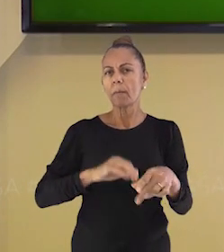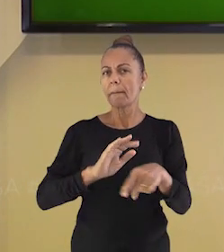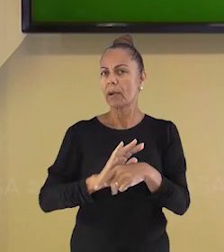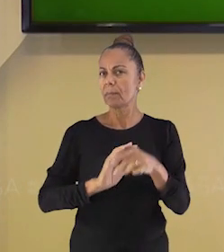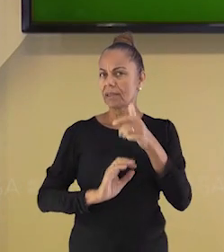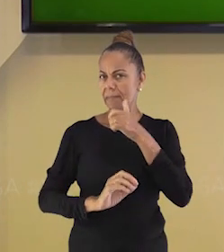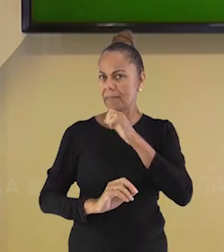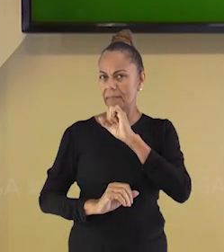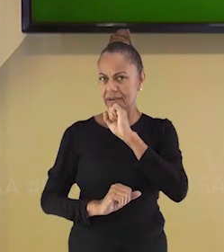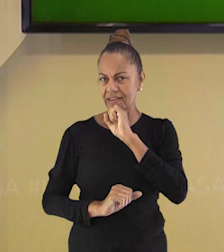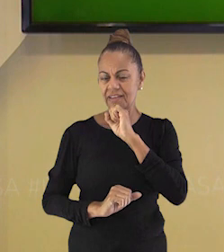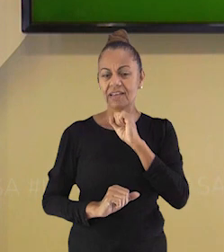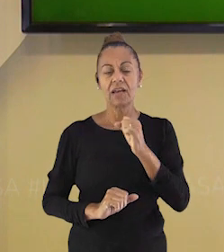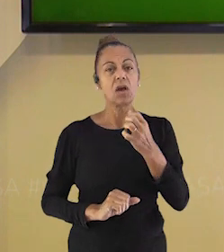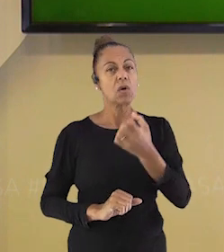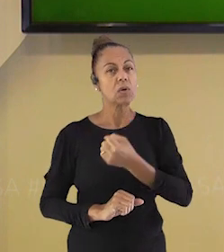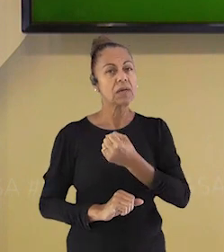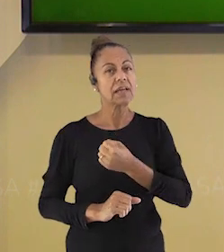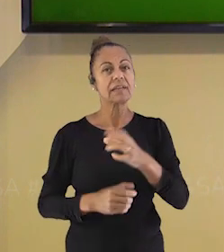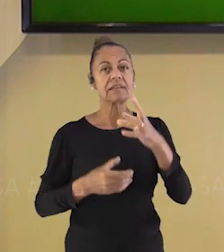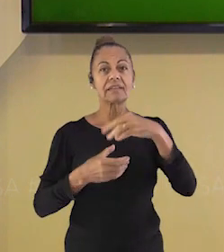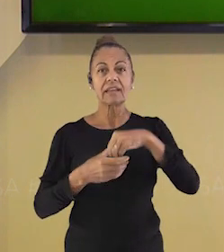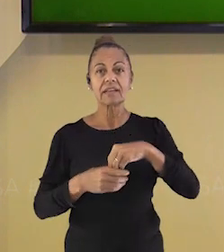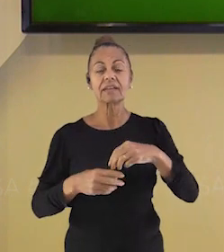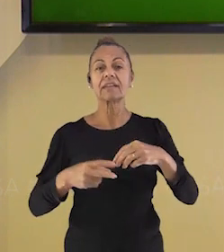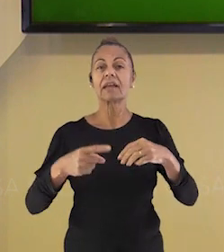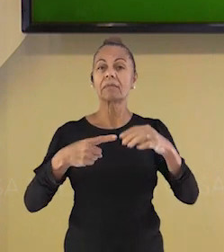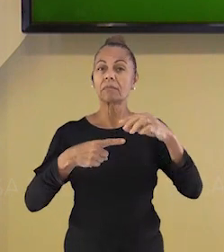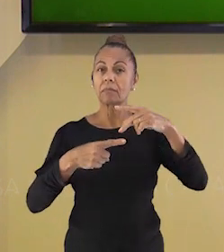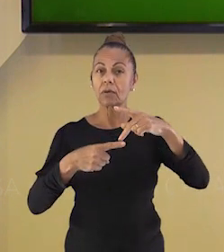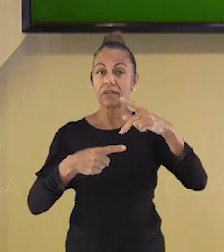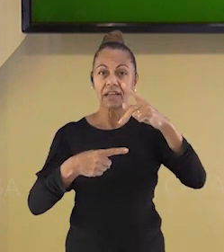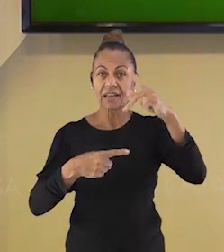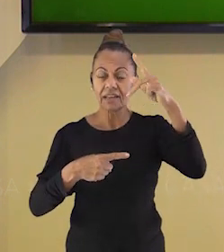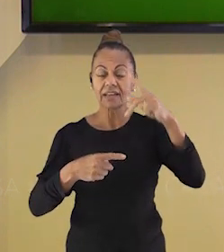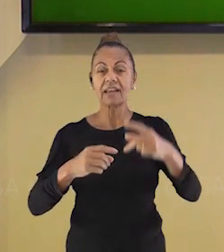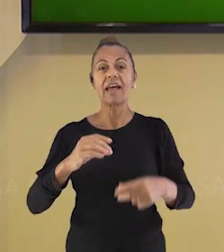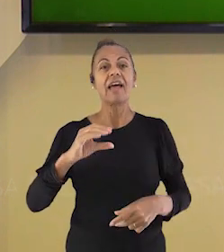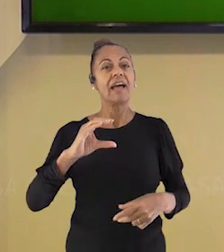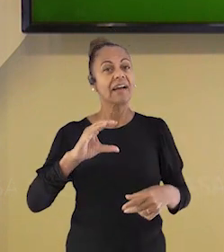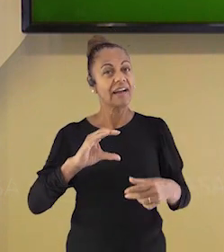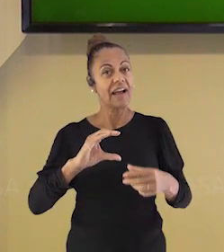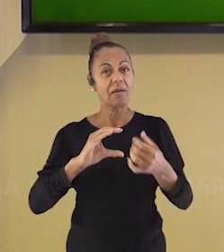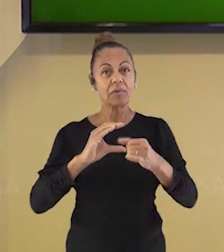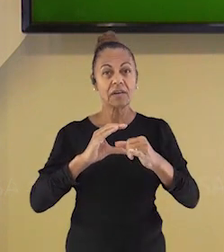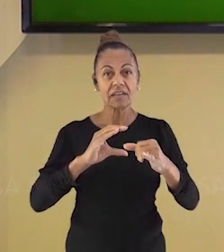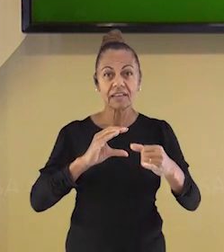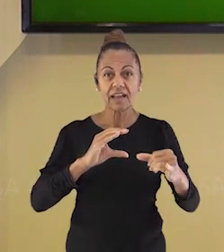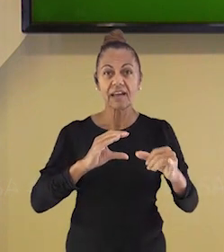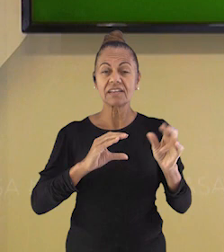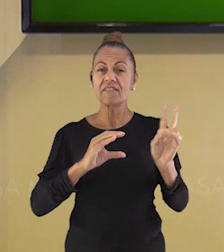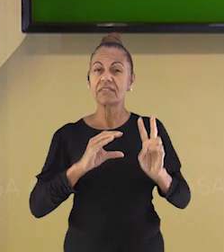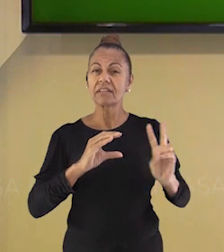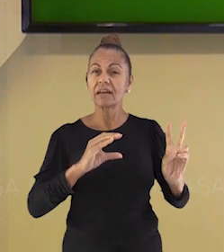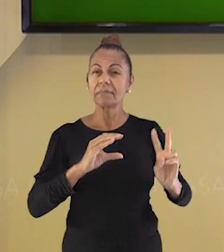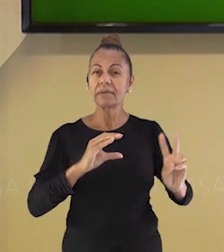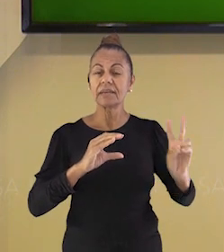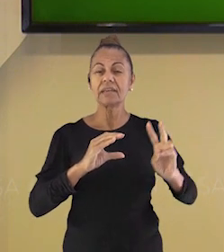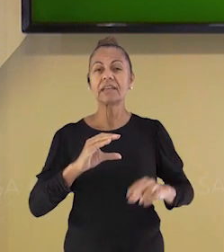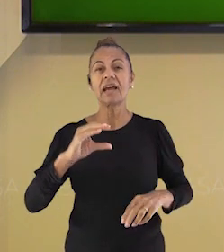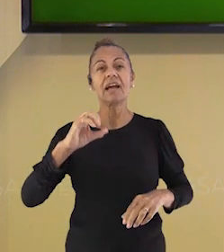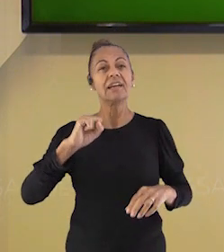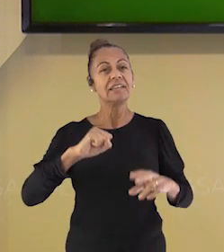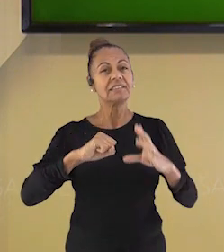leite materno, pelo menos até os 6 meses de vida, pois o leite contém proteínas, carboidratos,